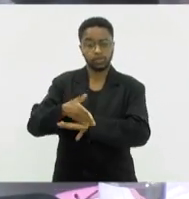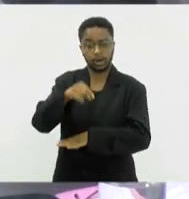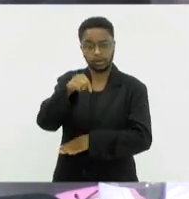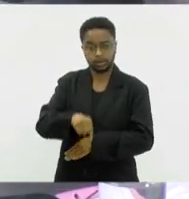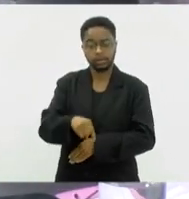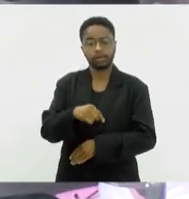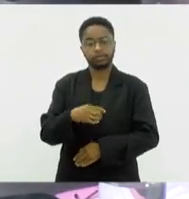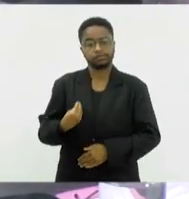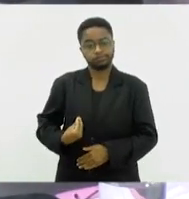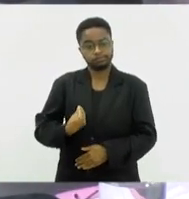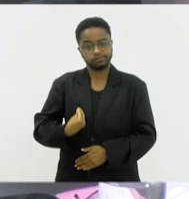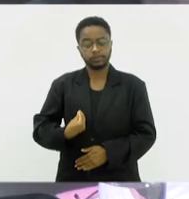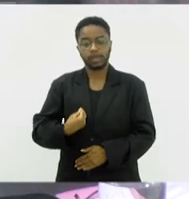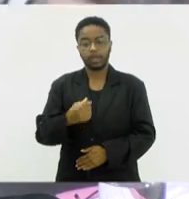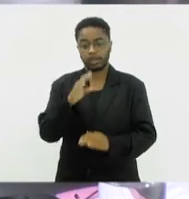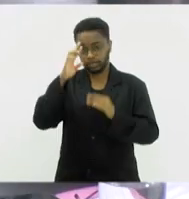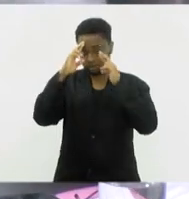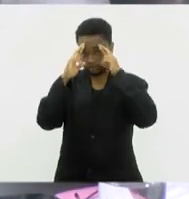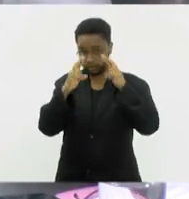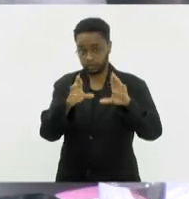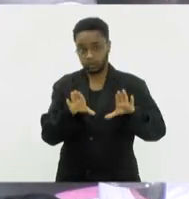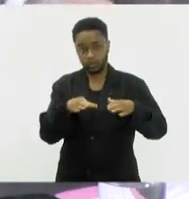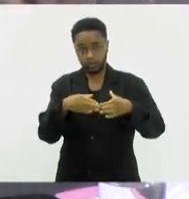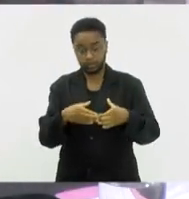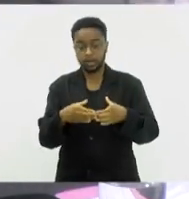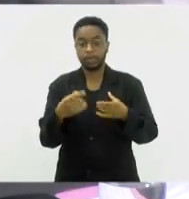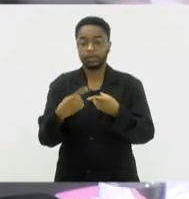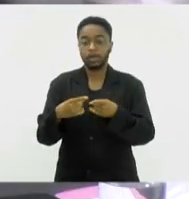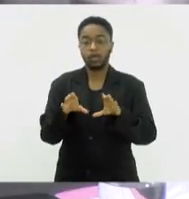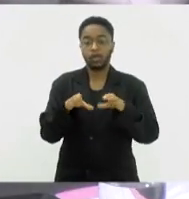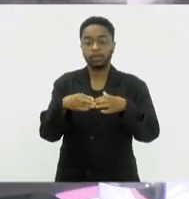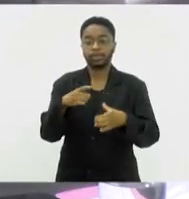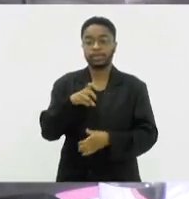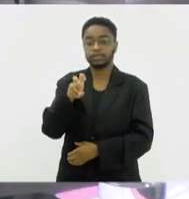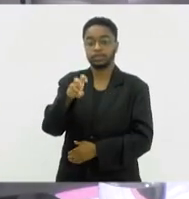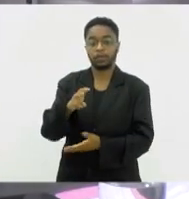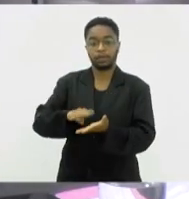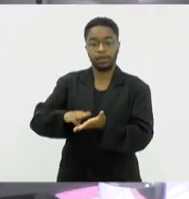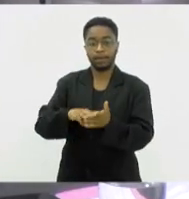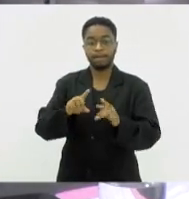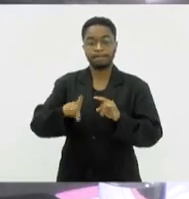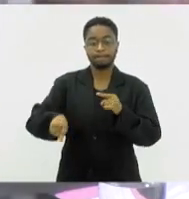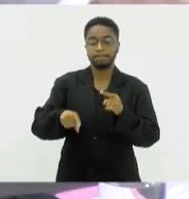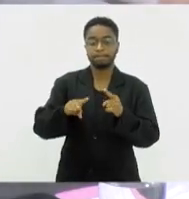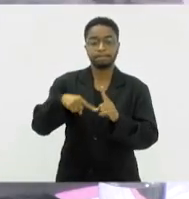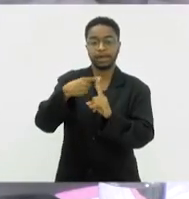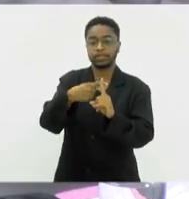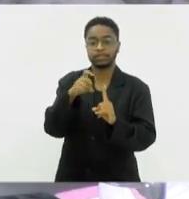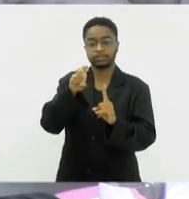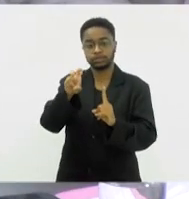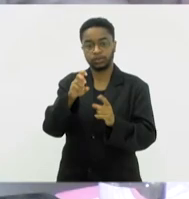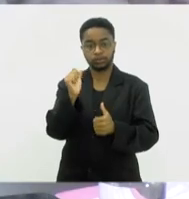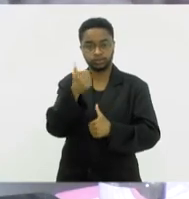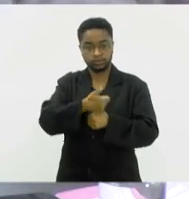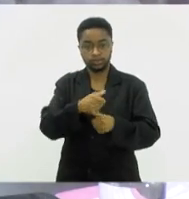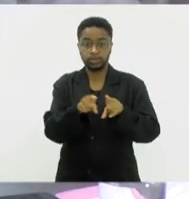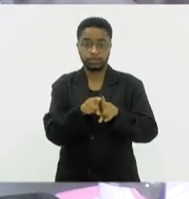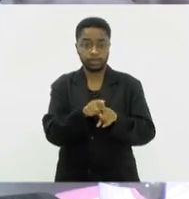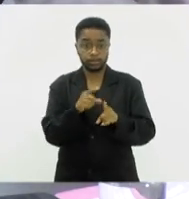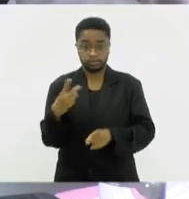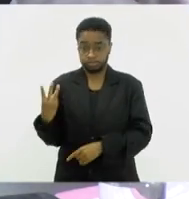respeito à comissão, os três. Uma comissão de 7, de 5 membros, mais 5 suplentes. Só os três estão aqui e Vossa